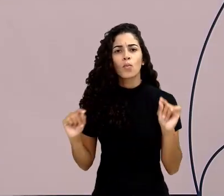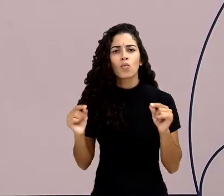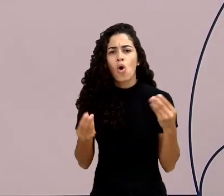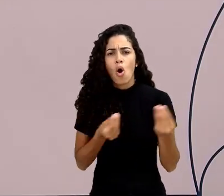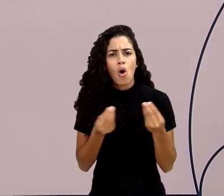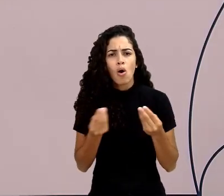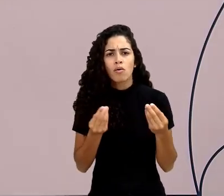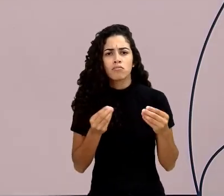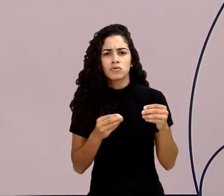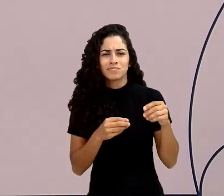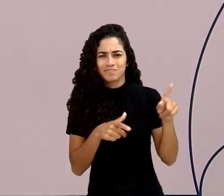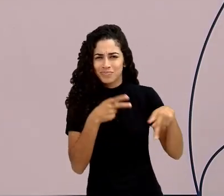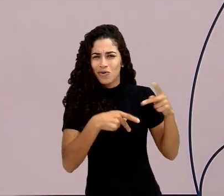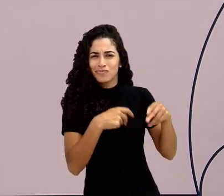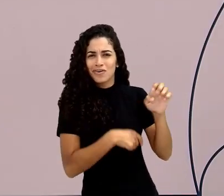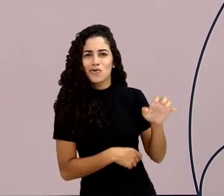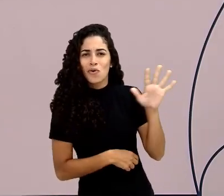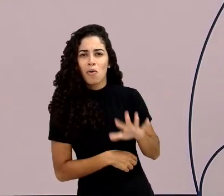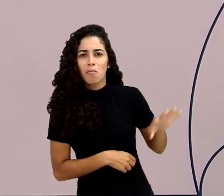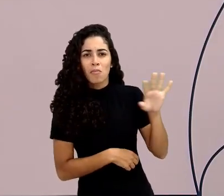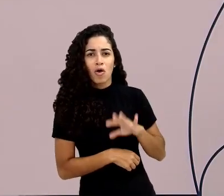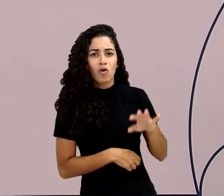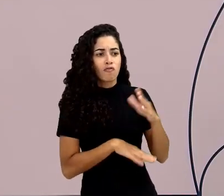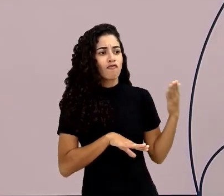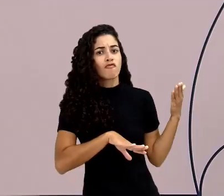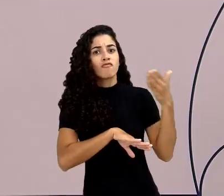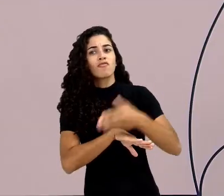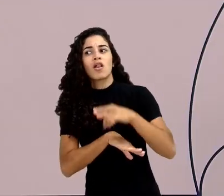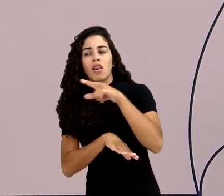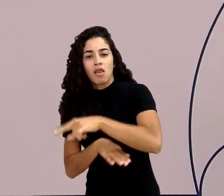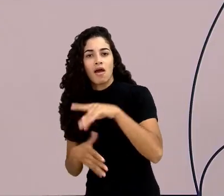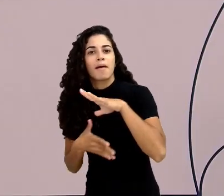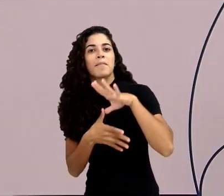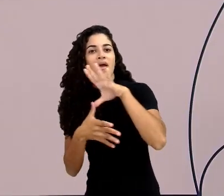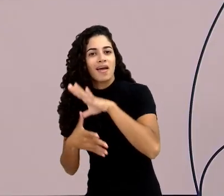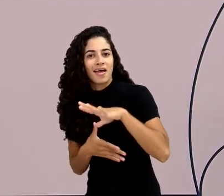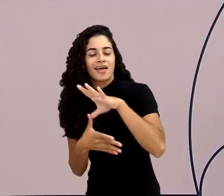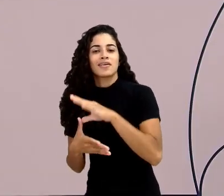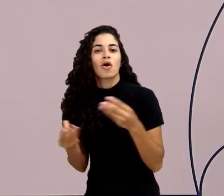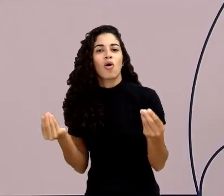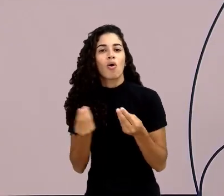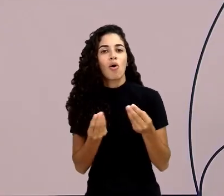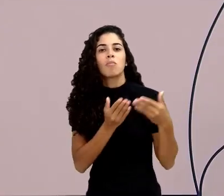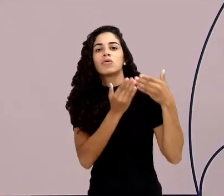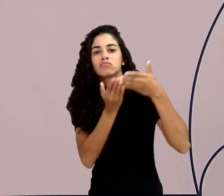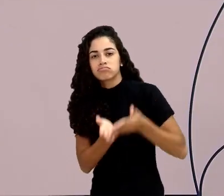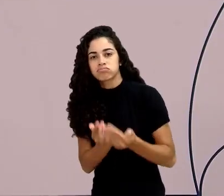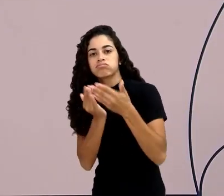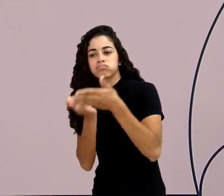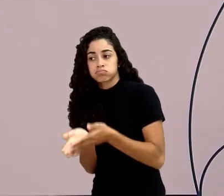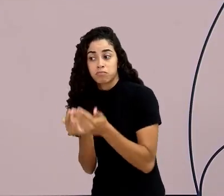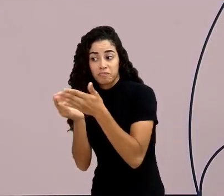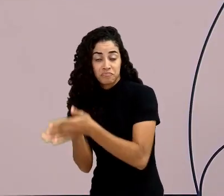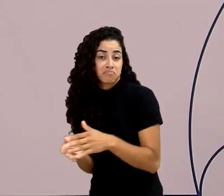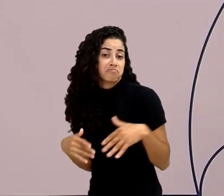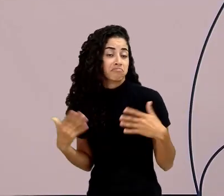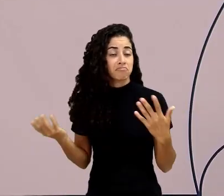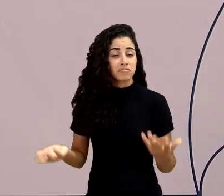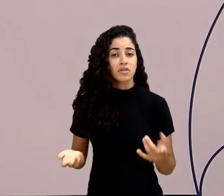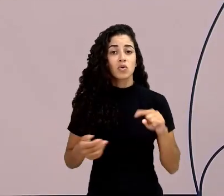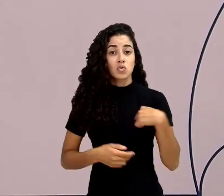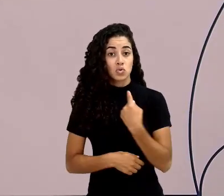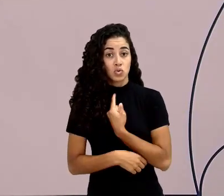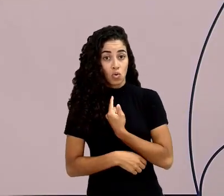os europeus eles chegaram à América via processo de expansão marítima. Nesse sentido, para